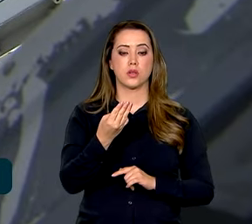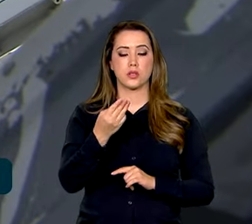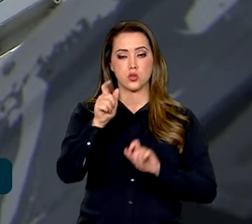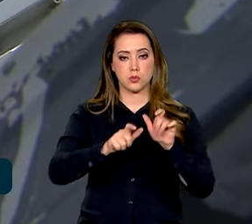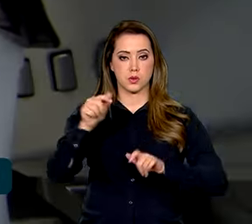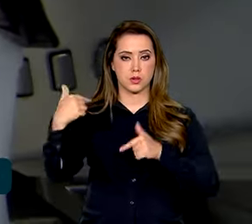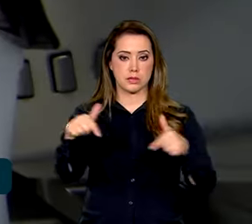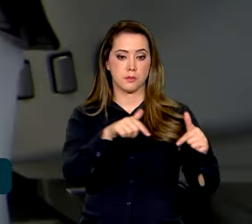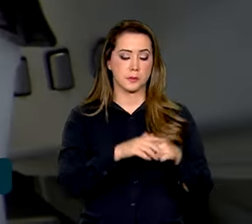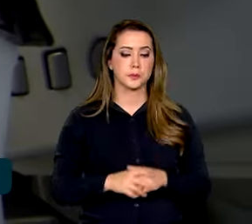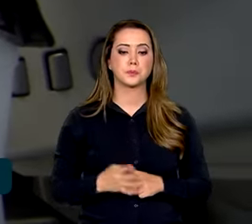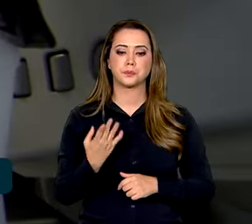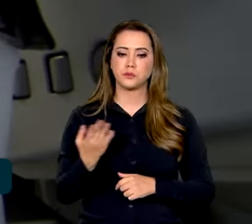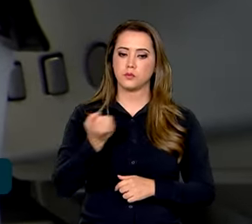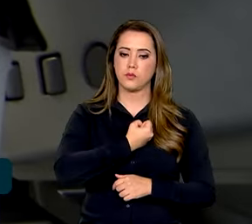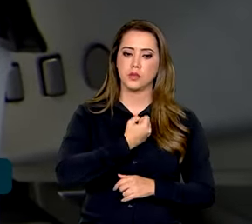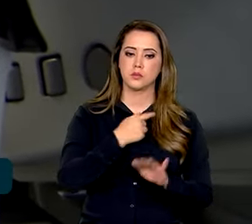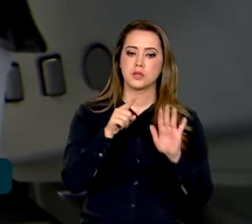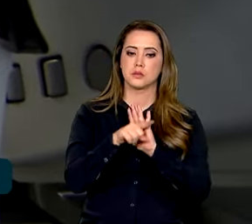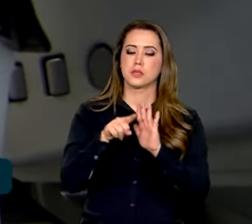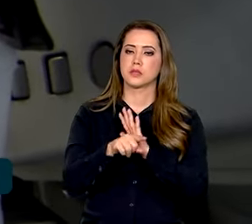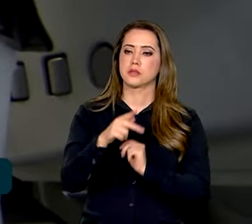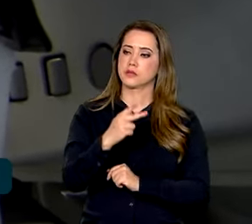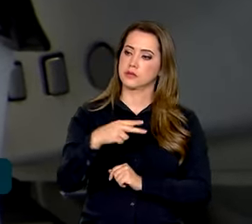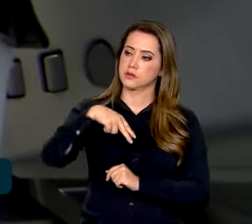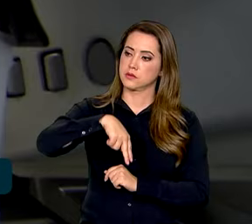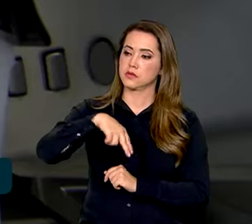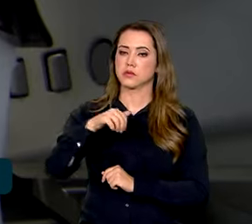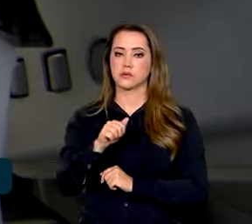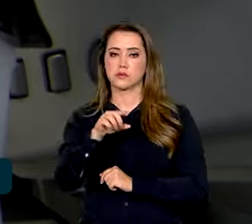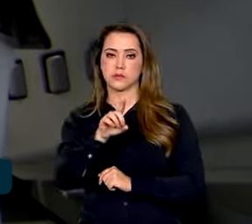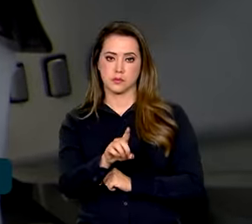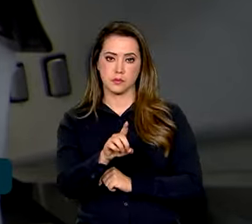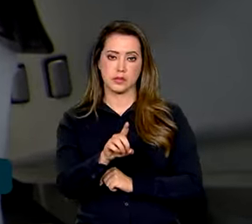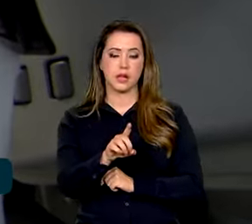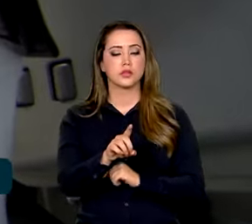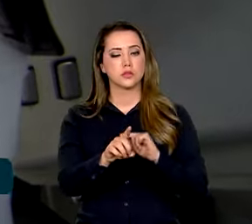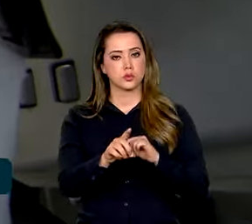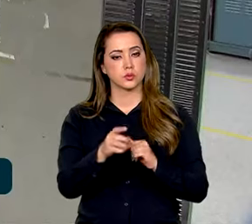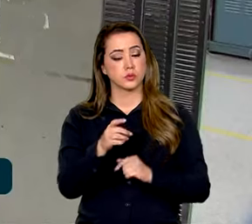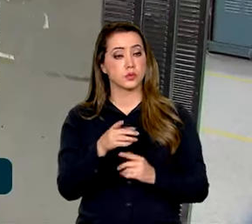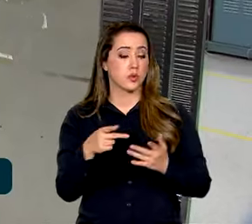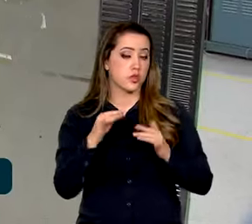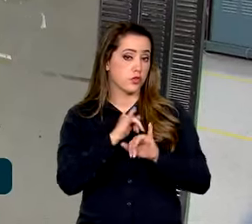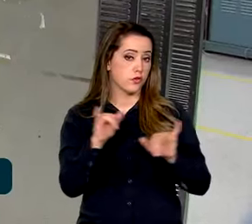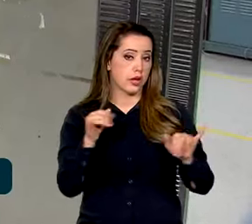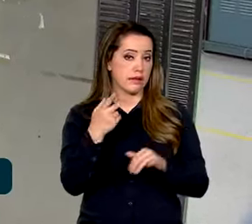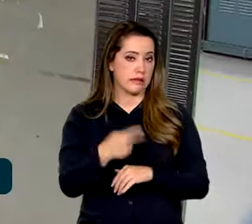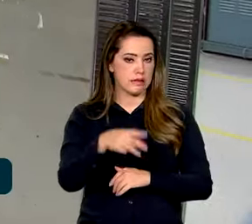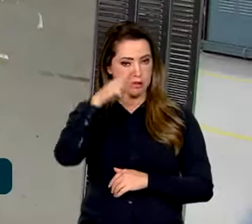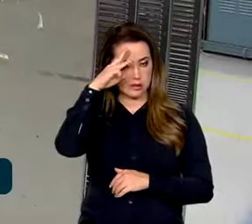99 milhões e 800 mil pessoas. Os dados são da Pesquisa Nacional por Amostra de Domicílios Contínua, a PNAD, divulgada